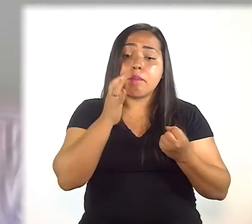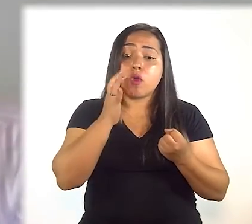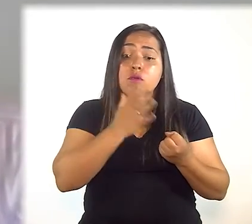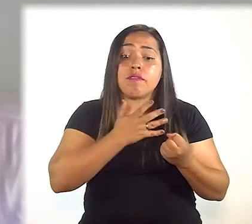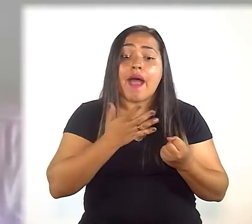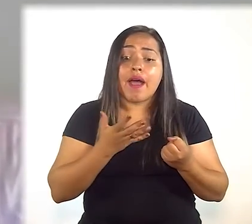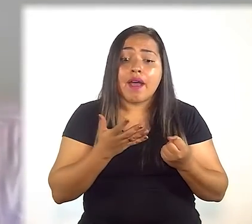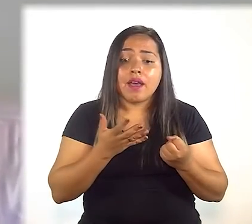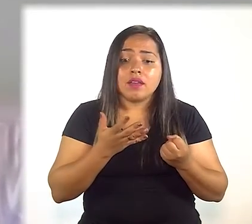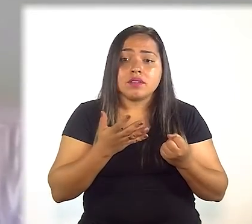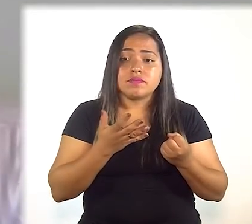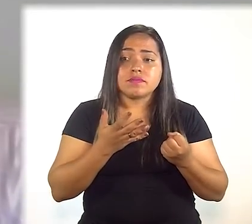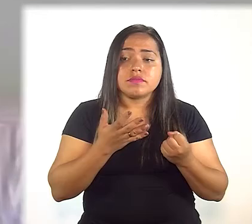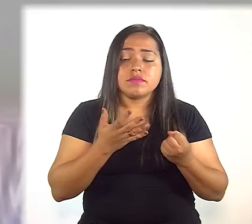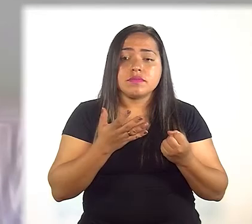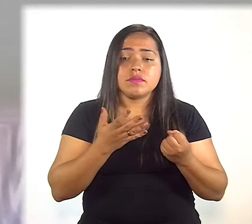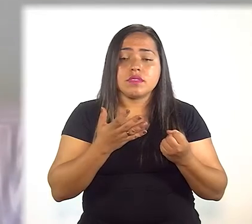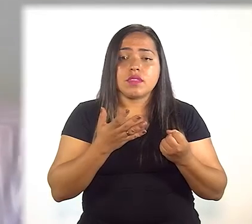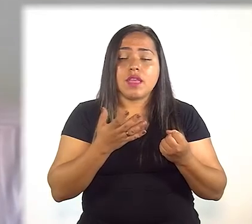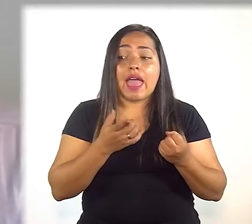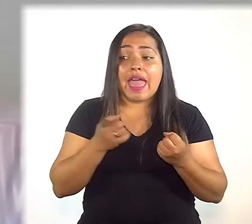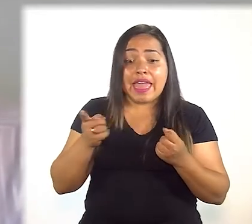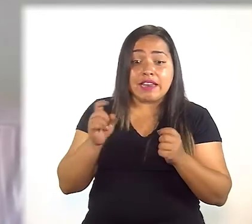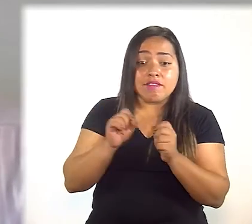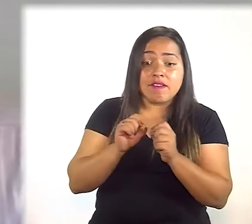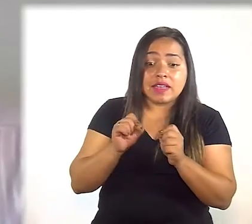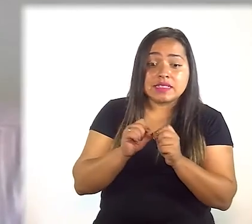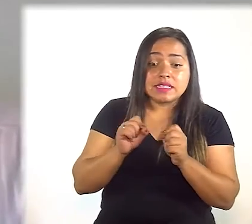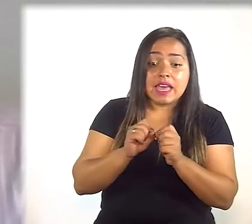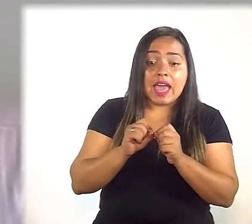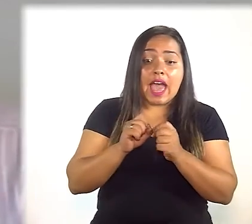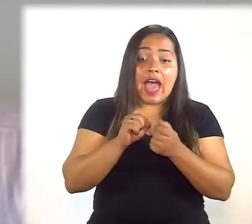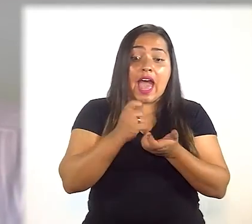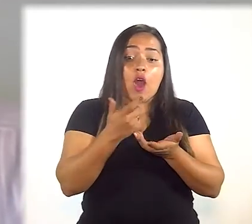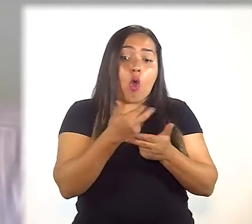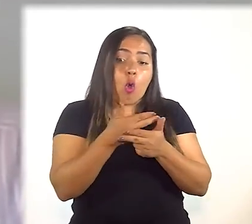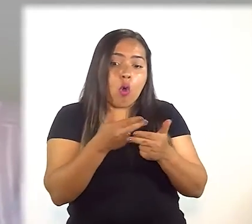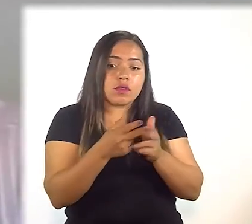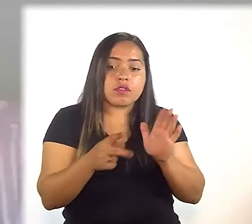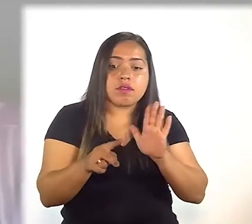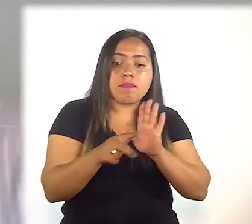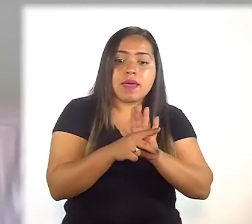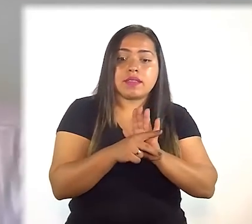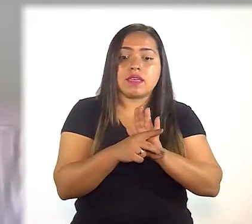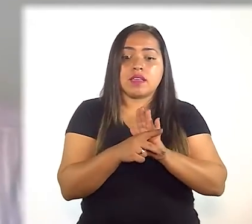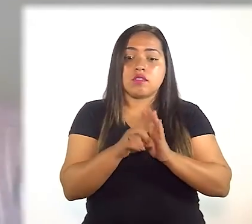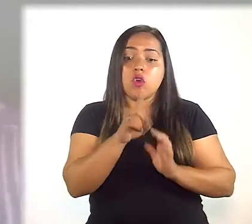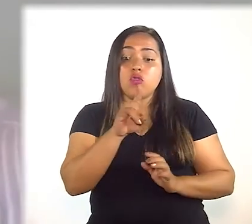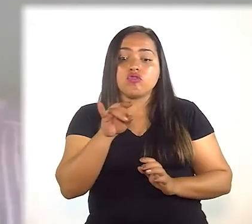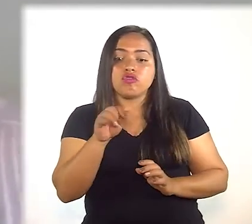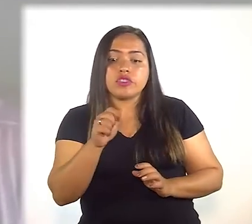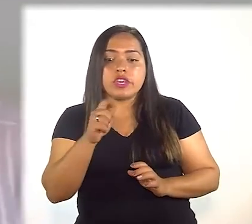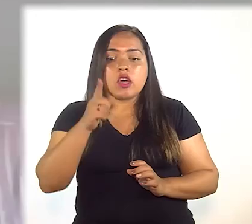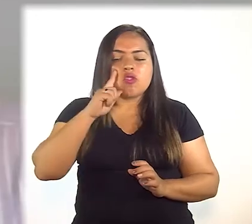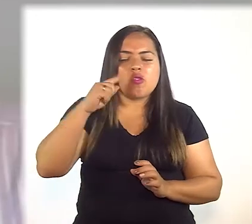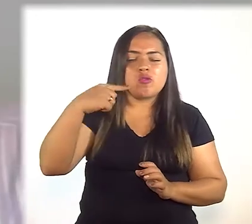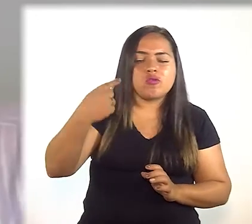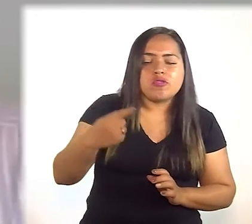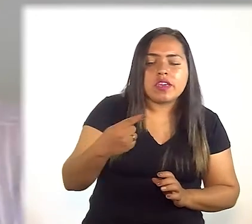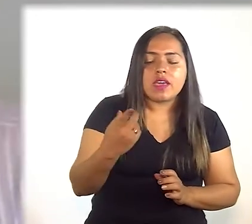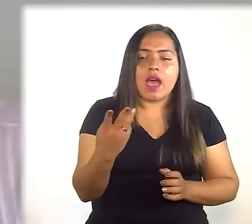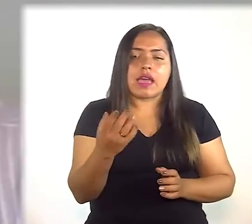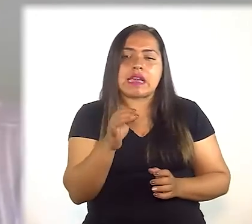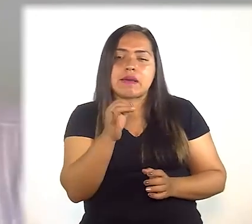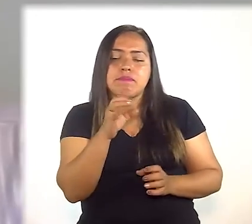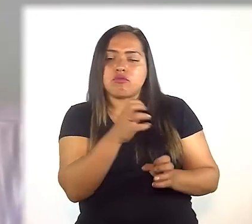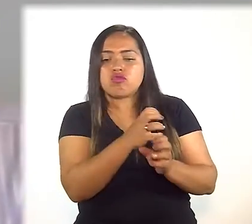se ele tiver uma lesão grave. E lesão grave é um negócio que inviabiliza